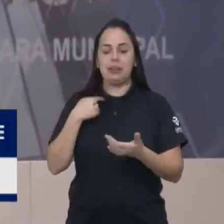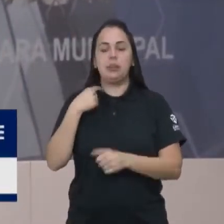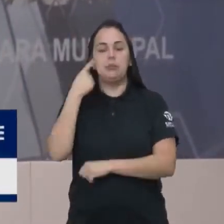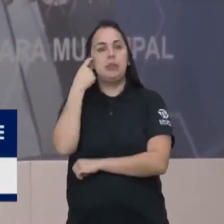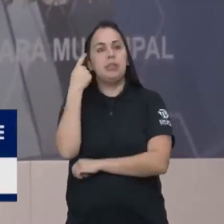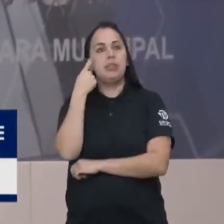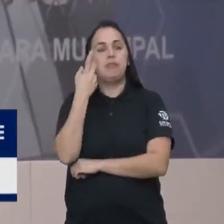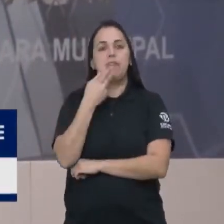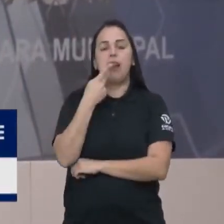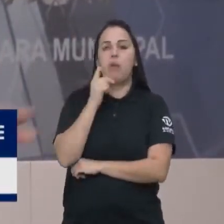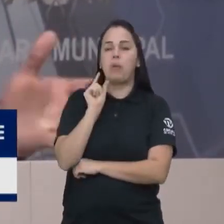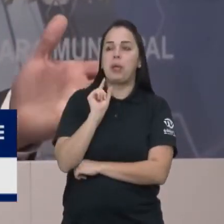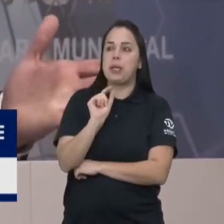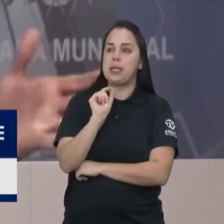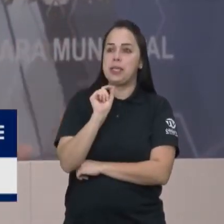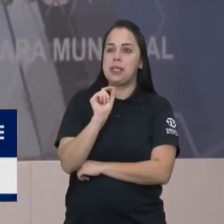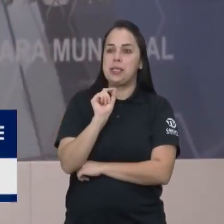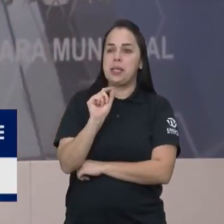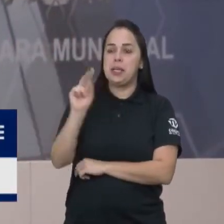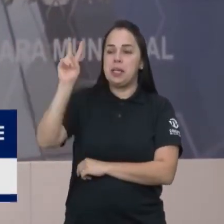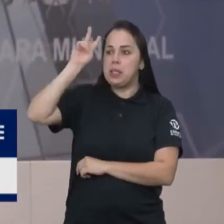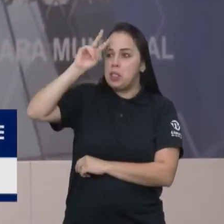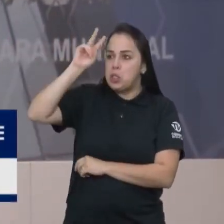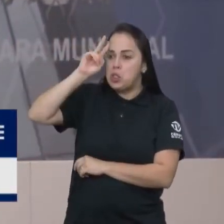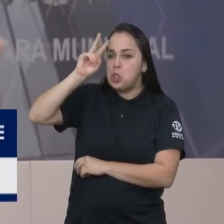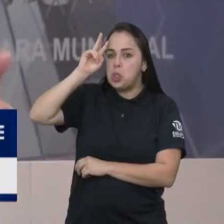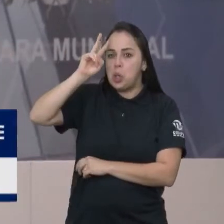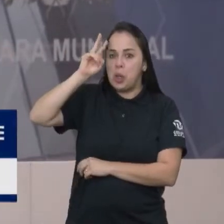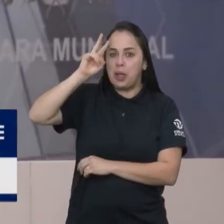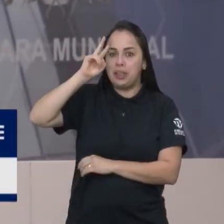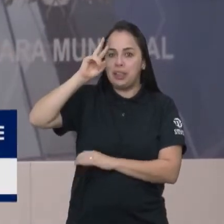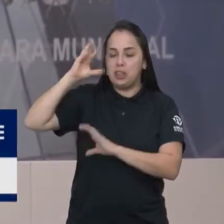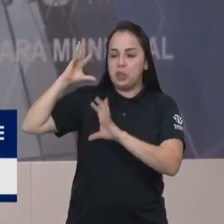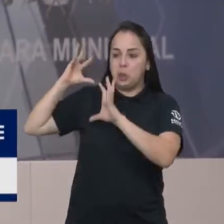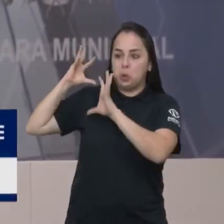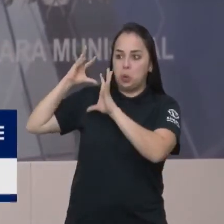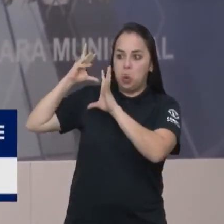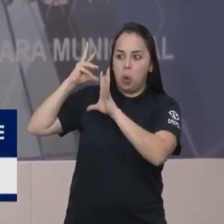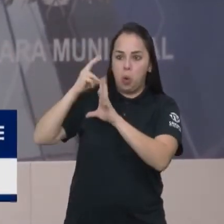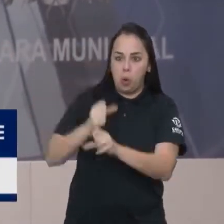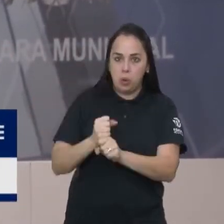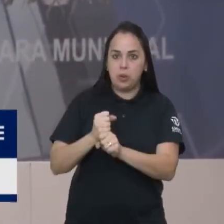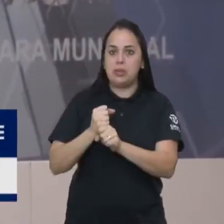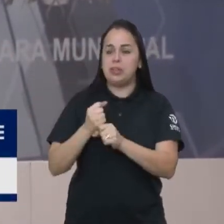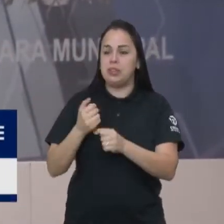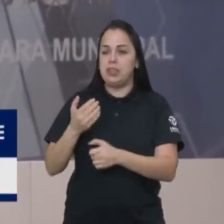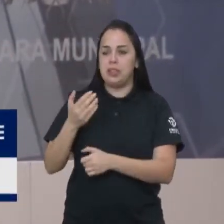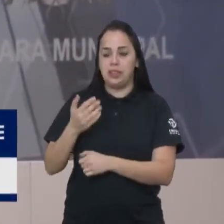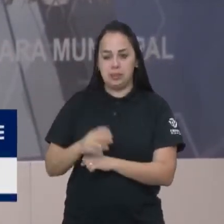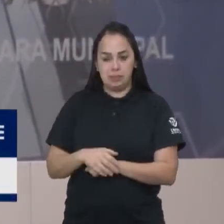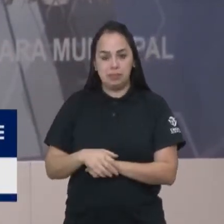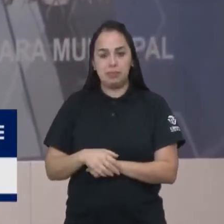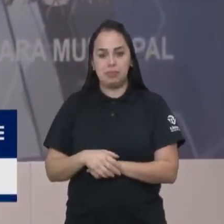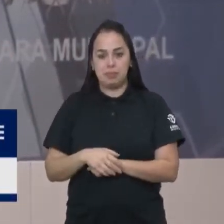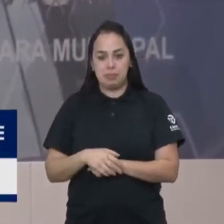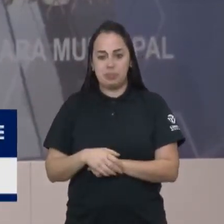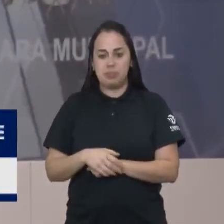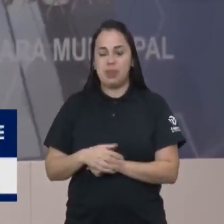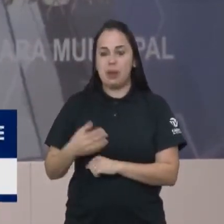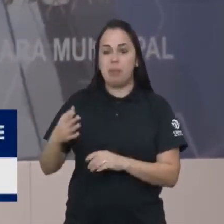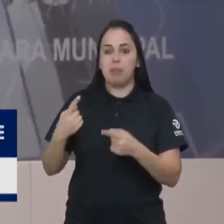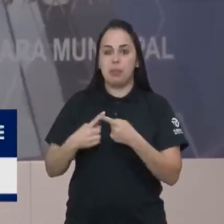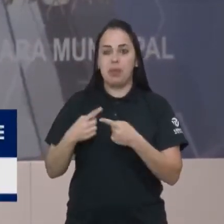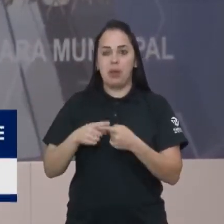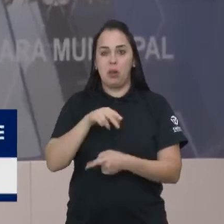pensando nas histórias, em tudo que aconteceu. O Ronaldo viveu bastante, né, com o